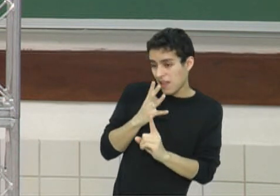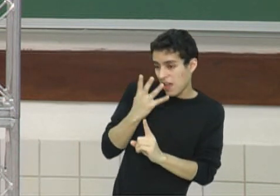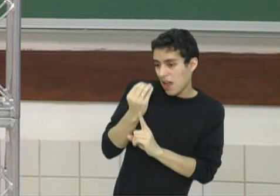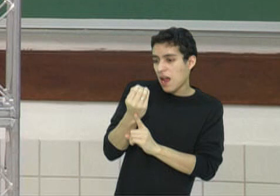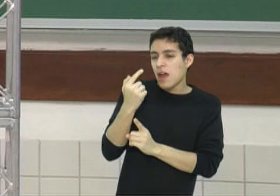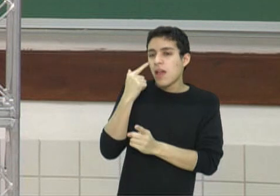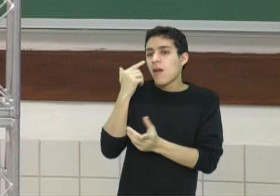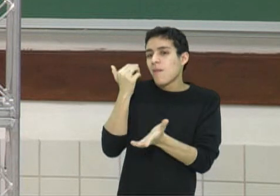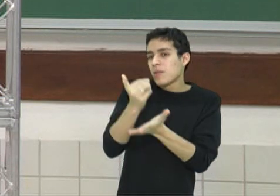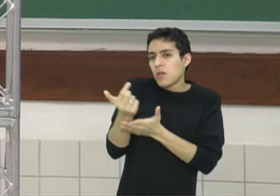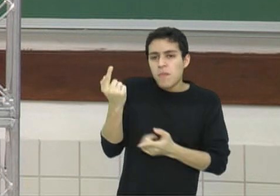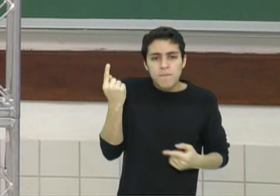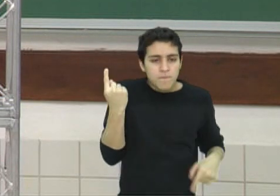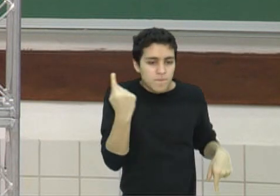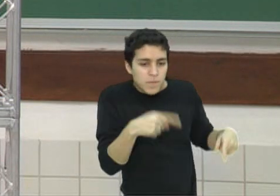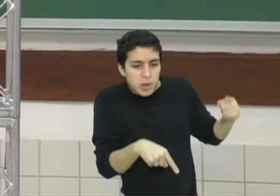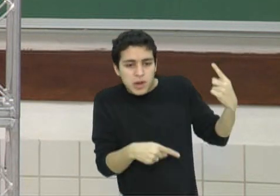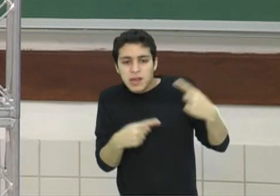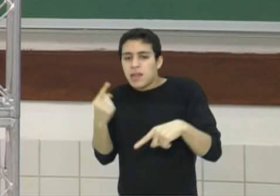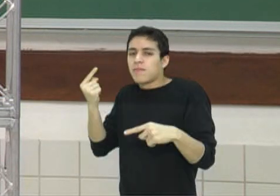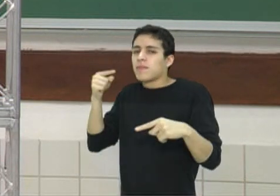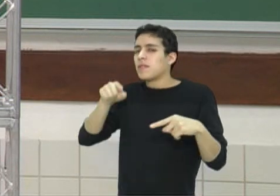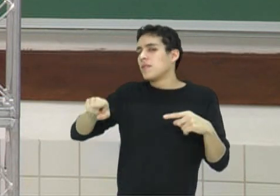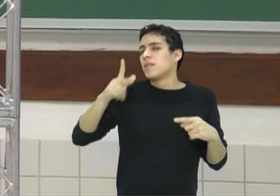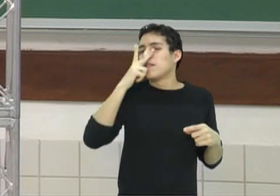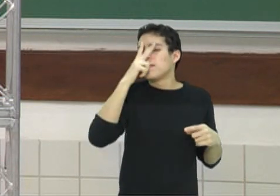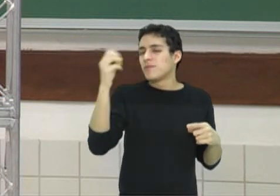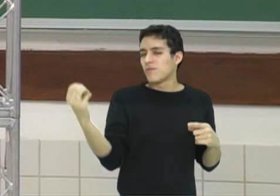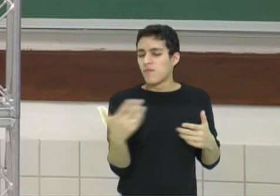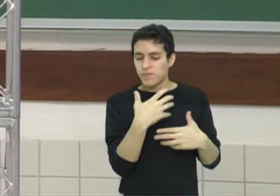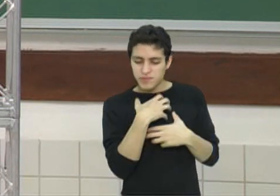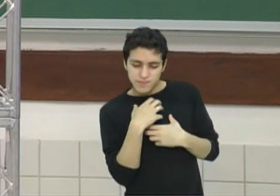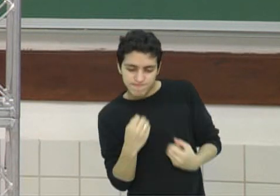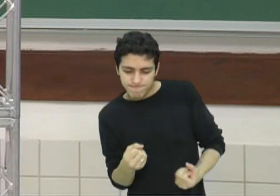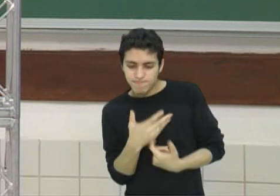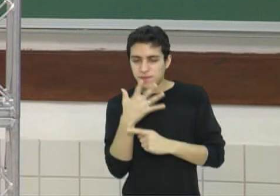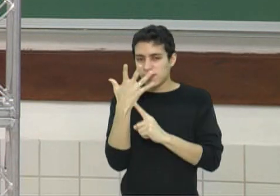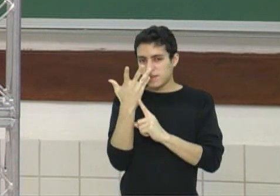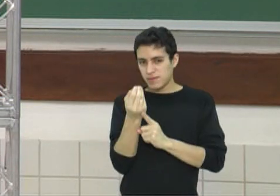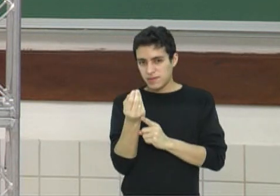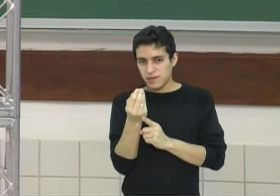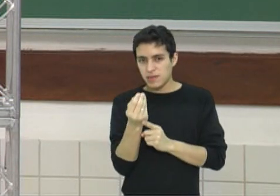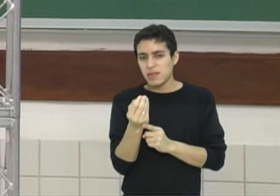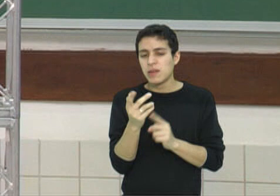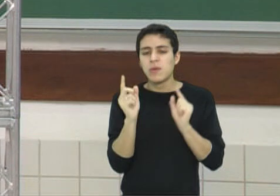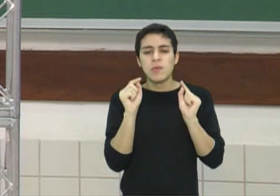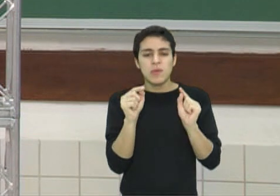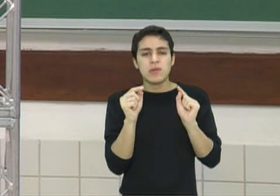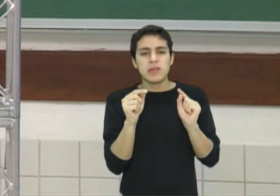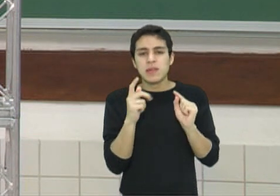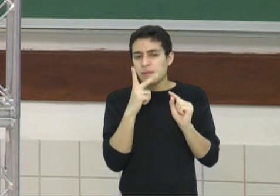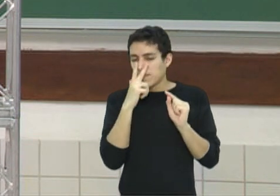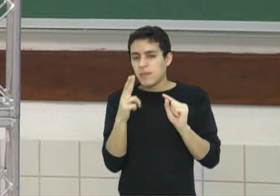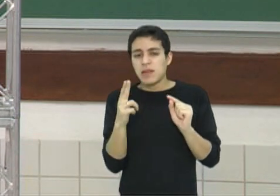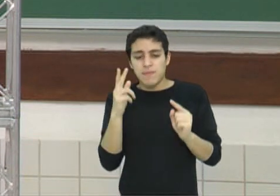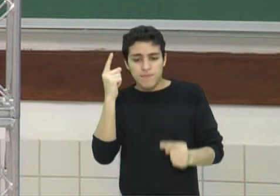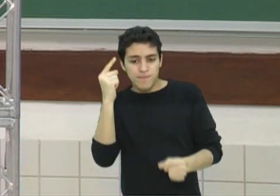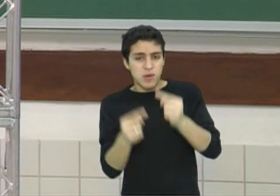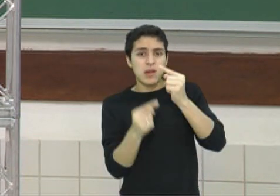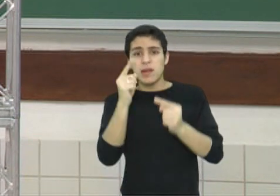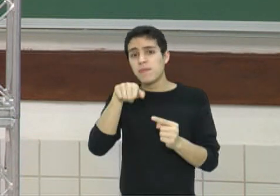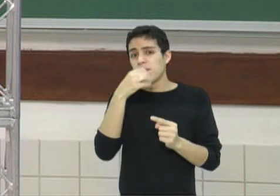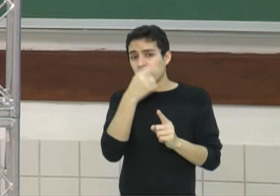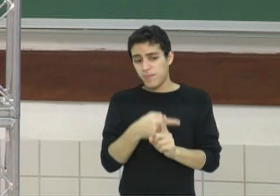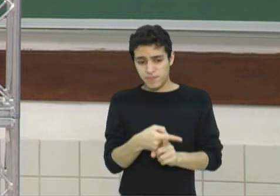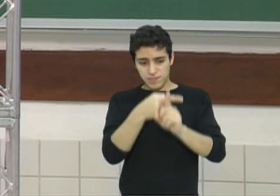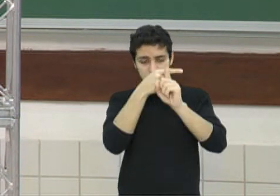criando polêmica, está trazendo uma nova estética. E isso daí está afugentando, de certa forma, mas trazendo essa polêmica que é positiva